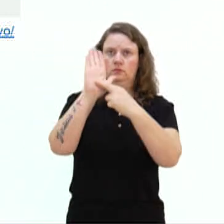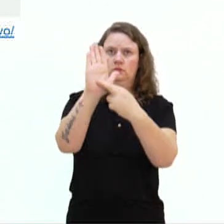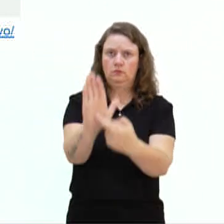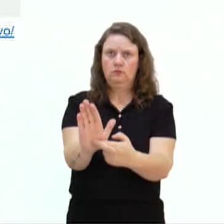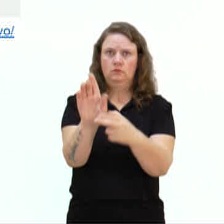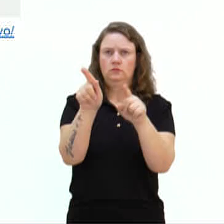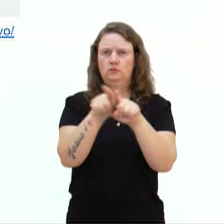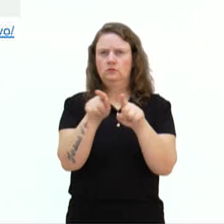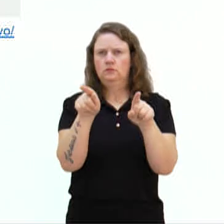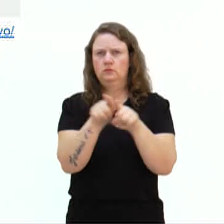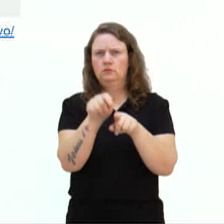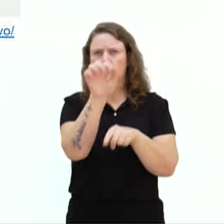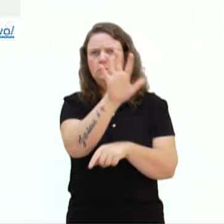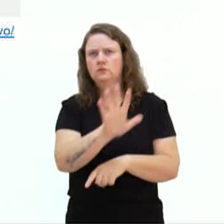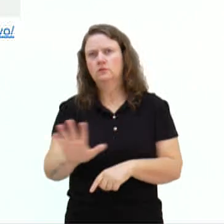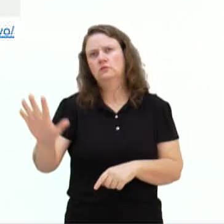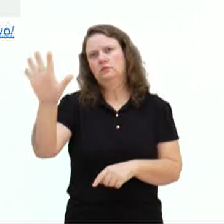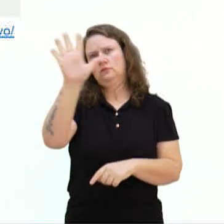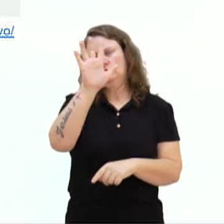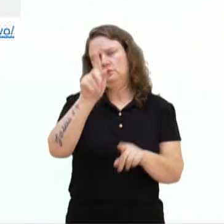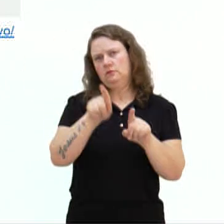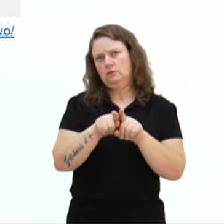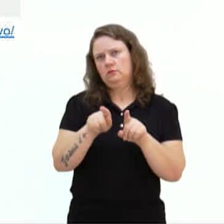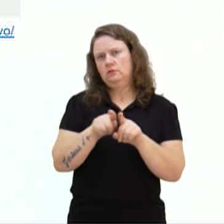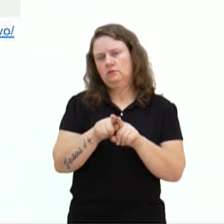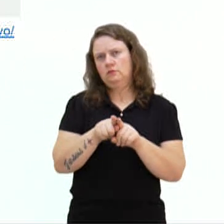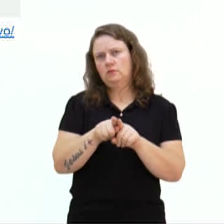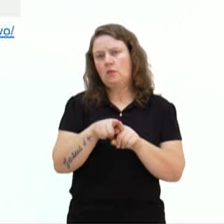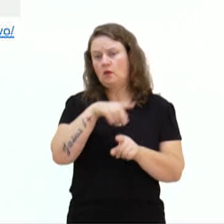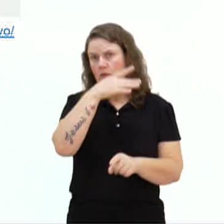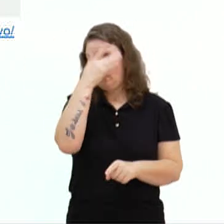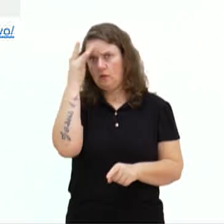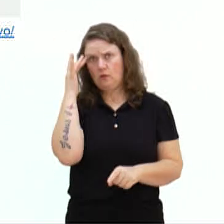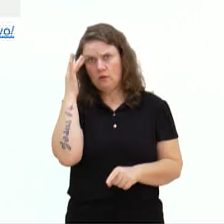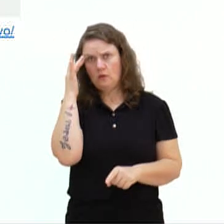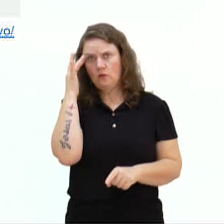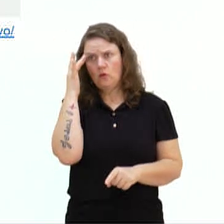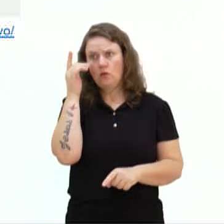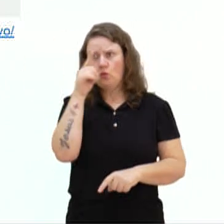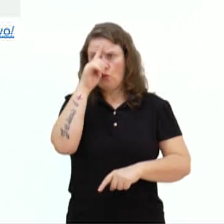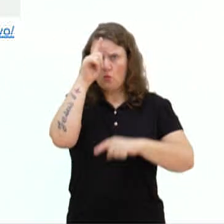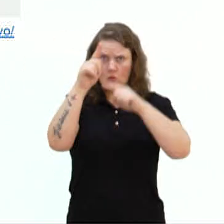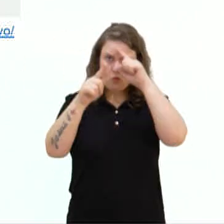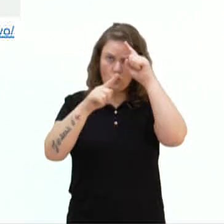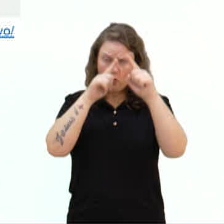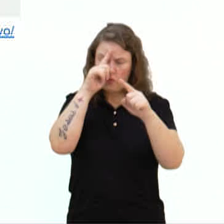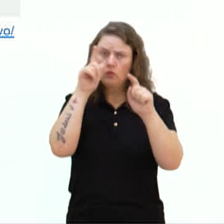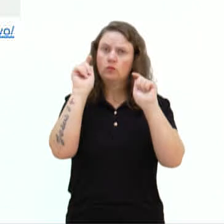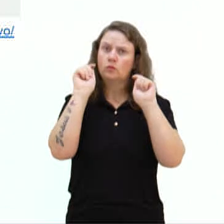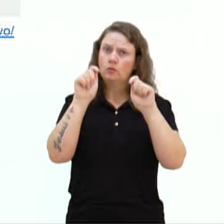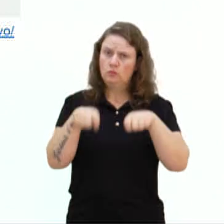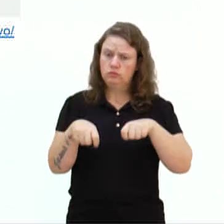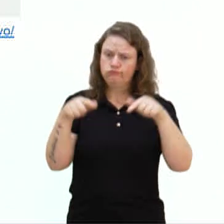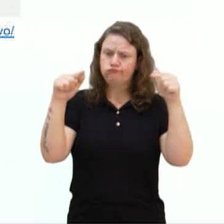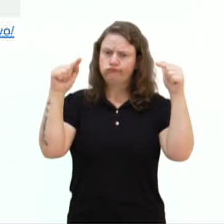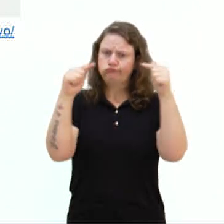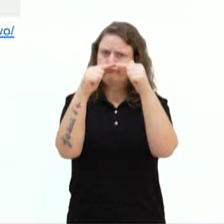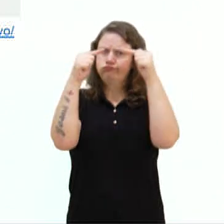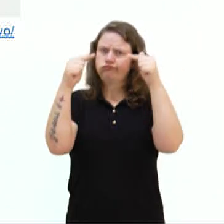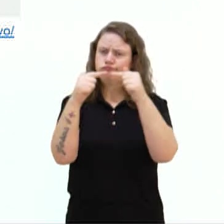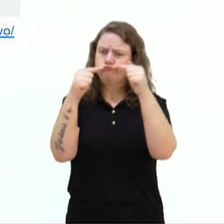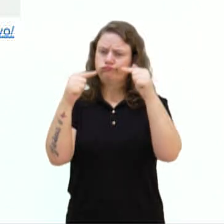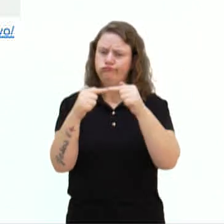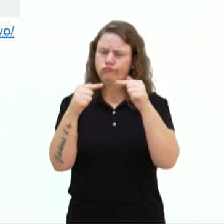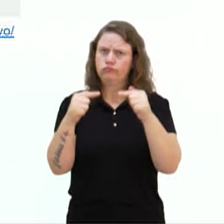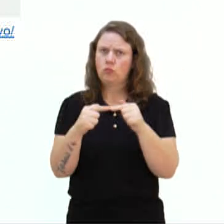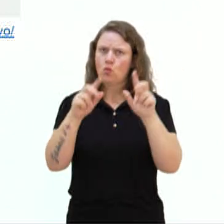gráfica ilustrativa. A pessoa que idealiza o mapa conceitual consegue criar ligações entre os diferentes assuntos